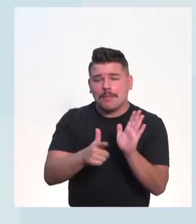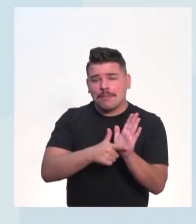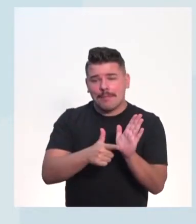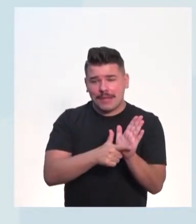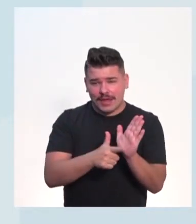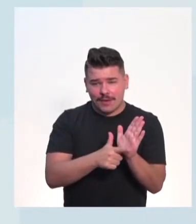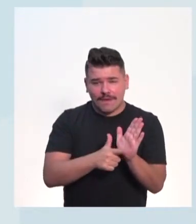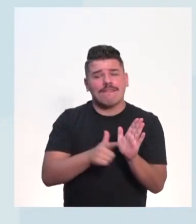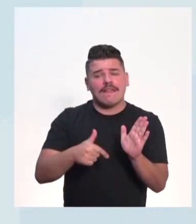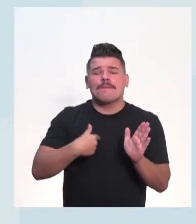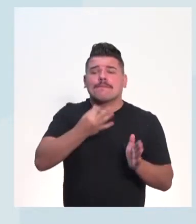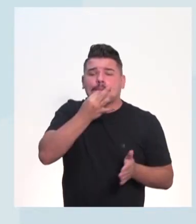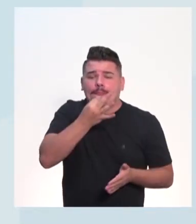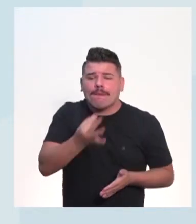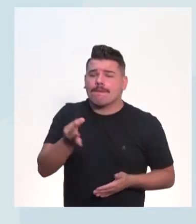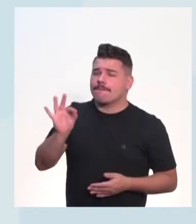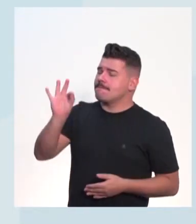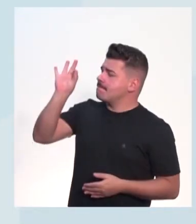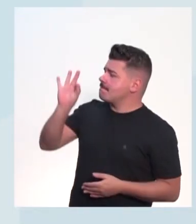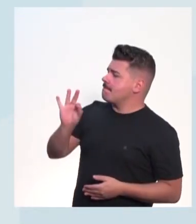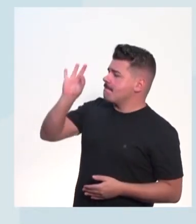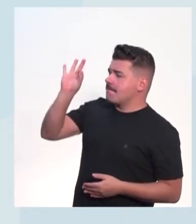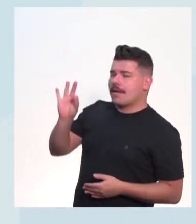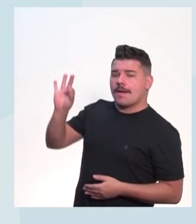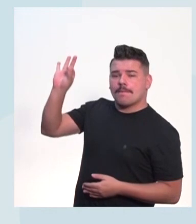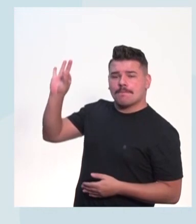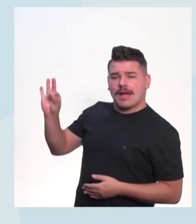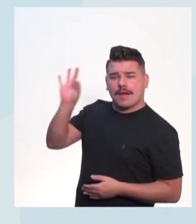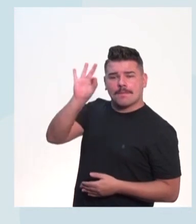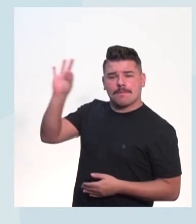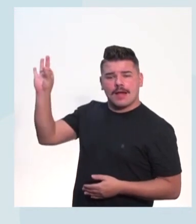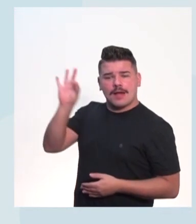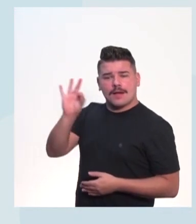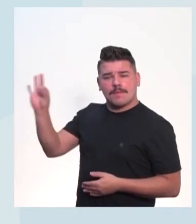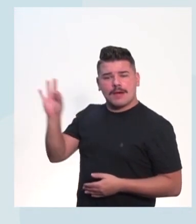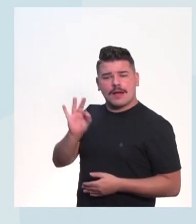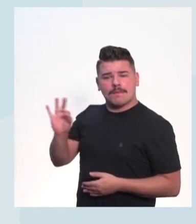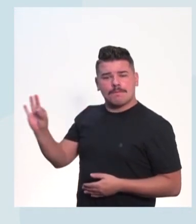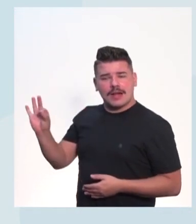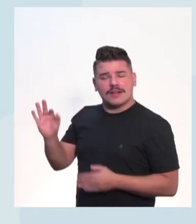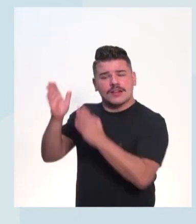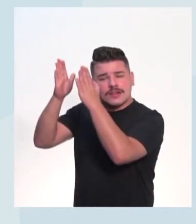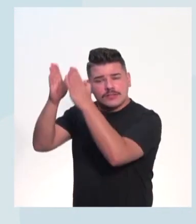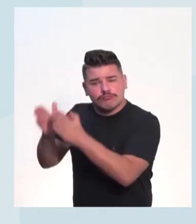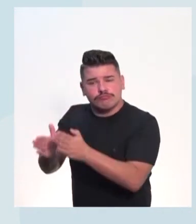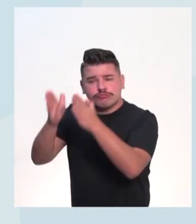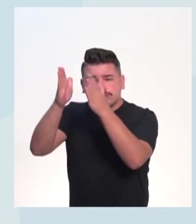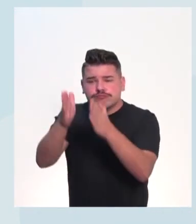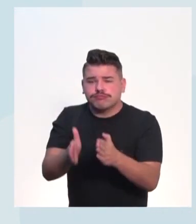separar as grades por horário e pelo dia da semana. Então, a gente pode colocar de segunda a